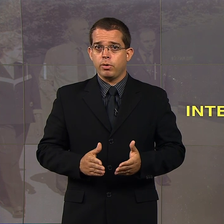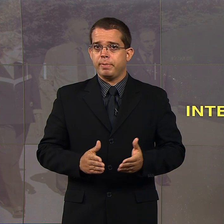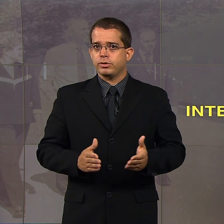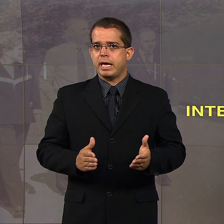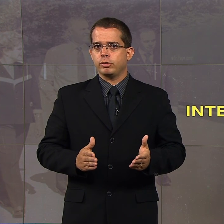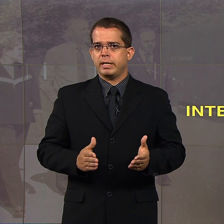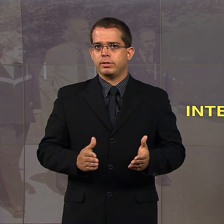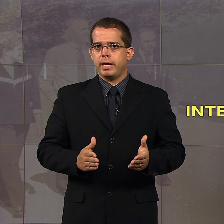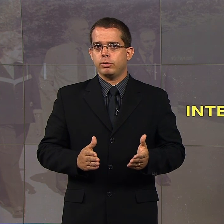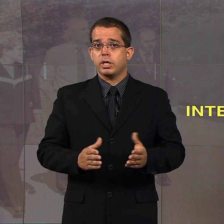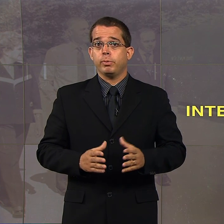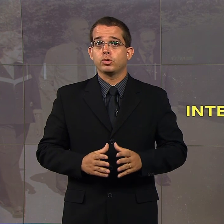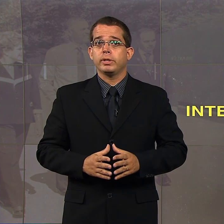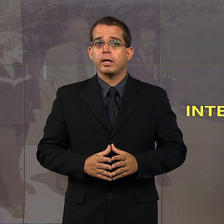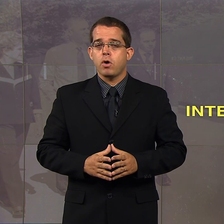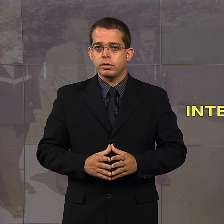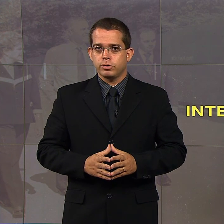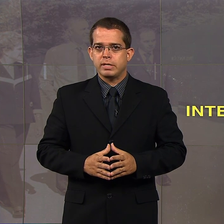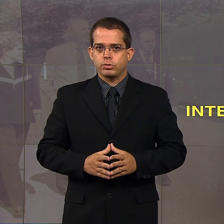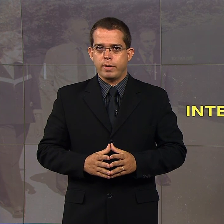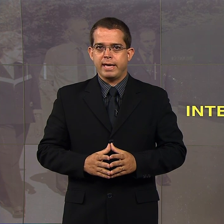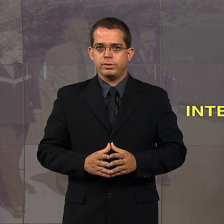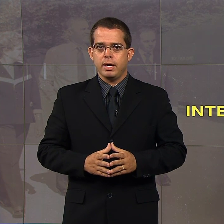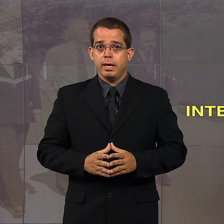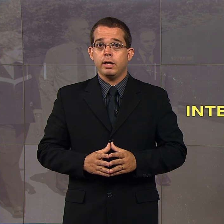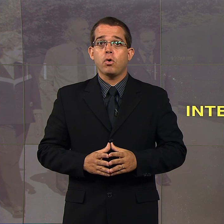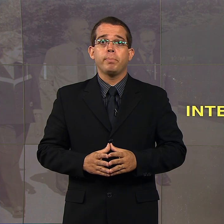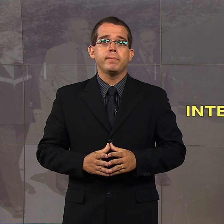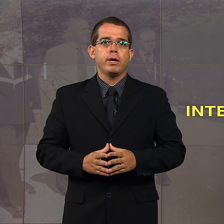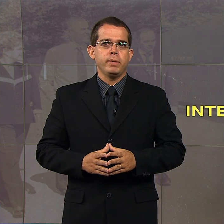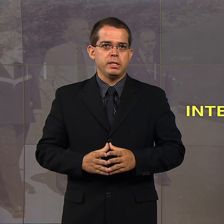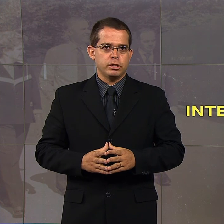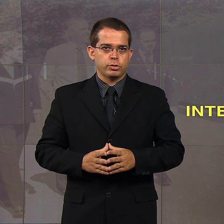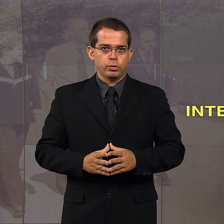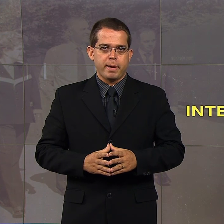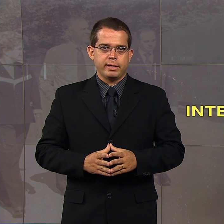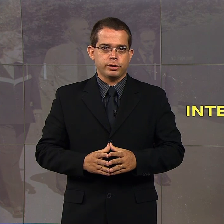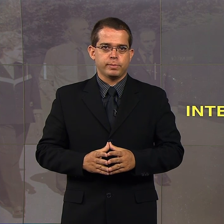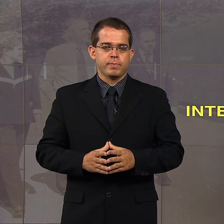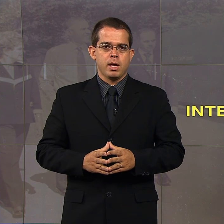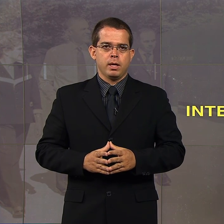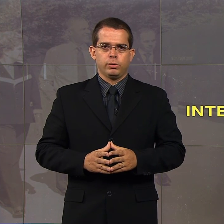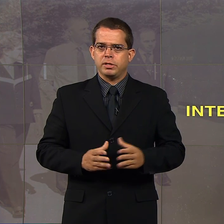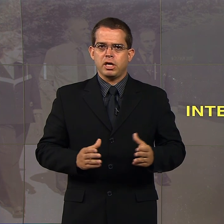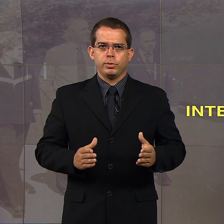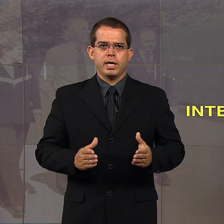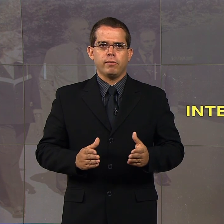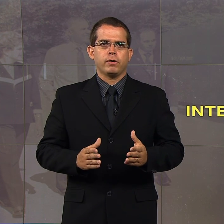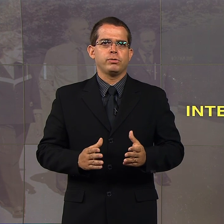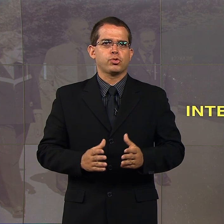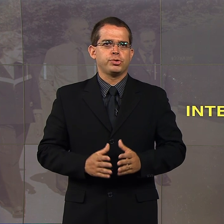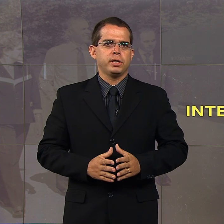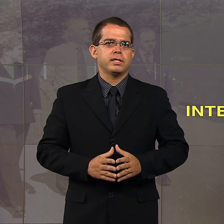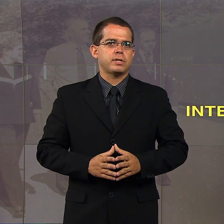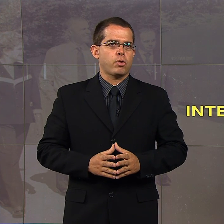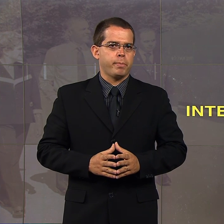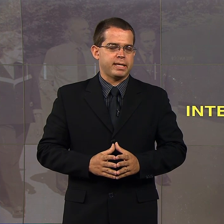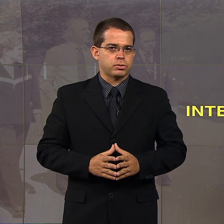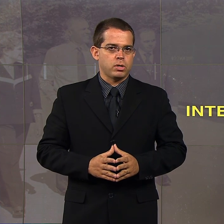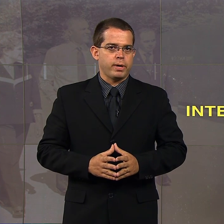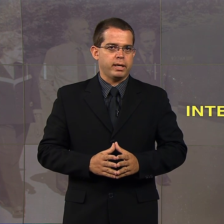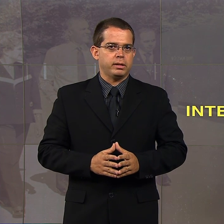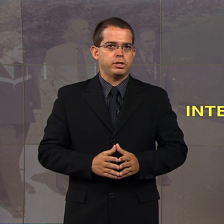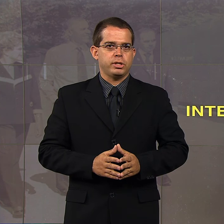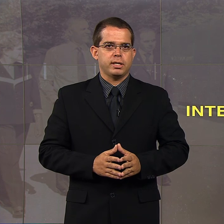se reuniu com empresários brasileiros que possuem negócios na suécia e com o primeiro ministro do país durante a reunião foram discutidas a